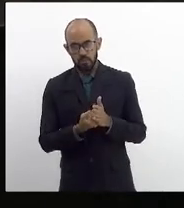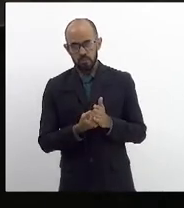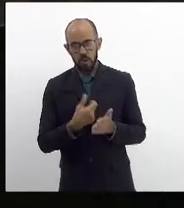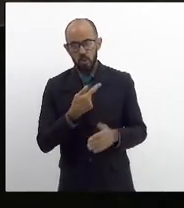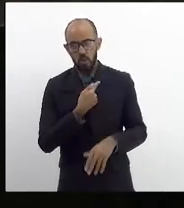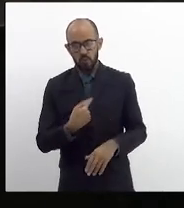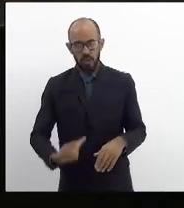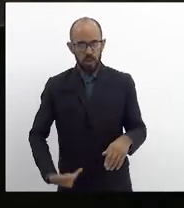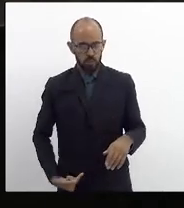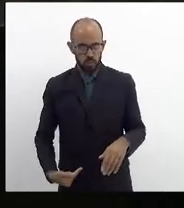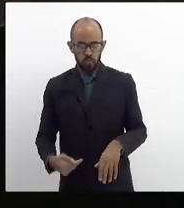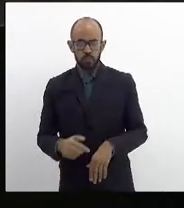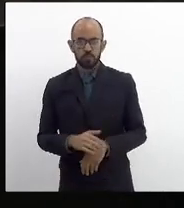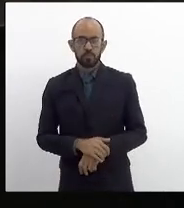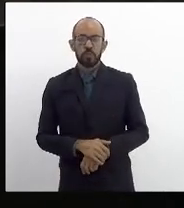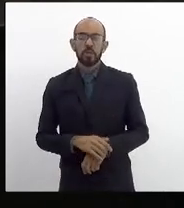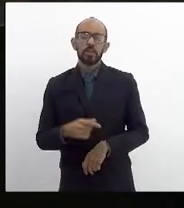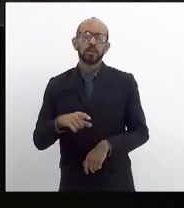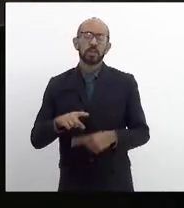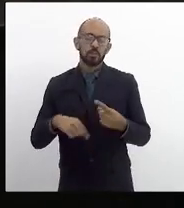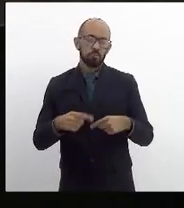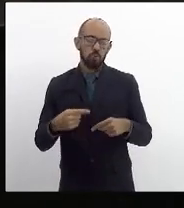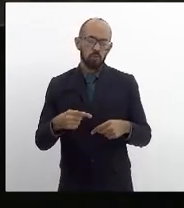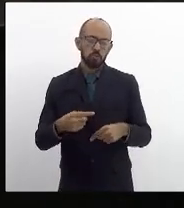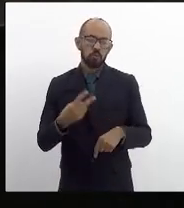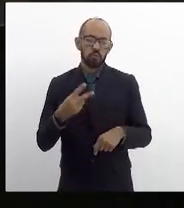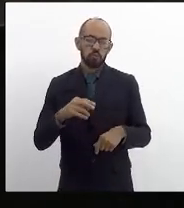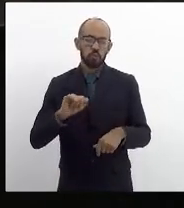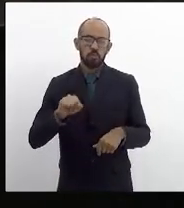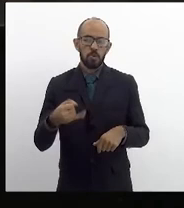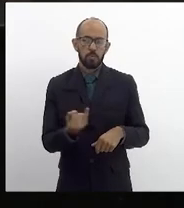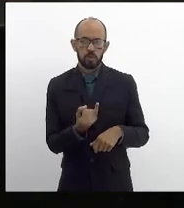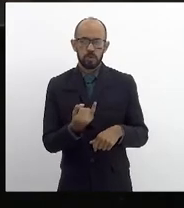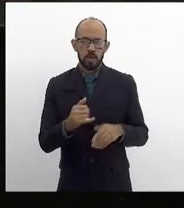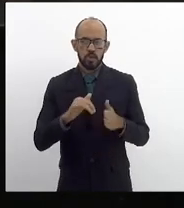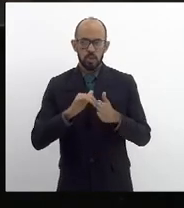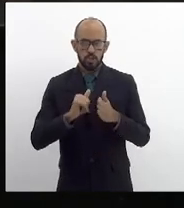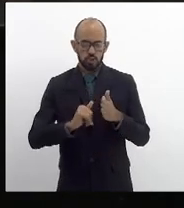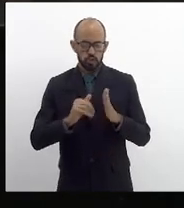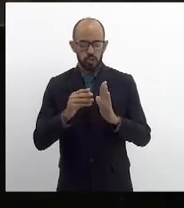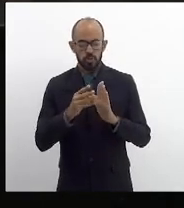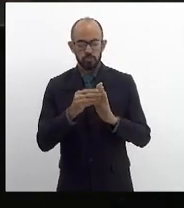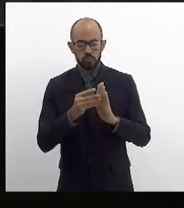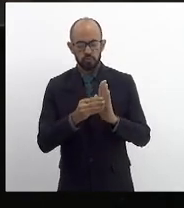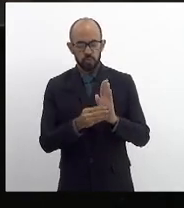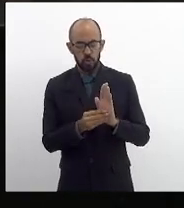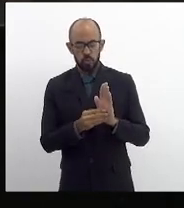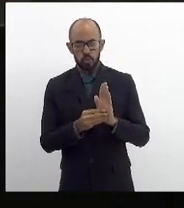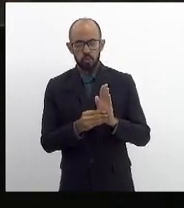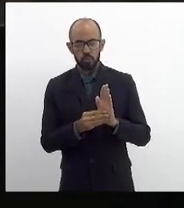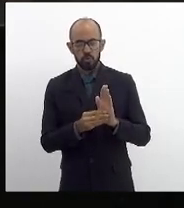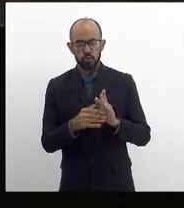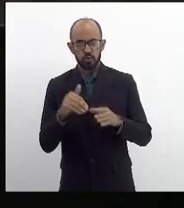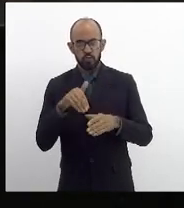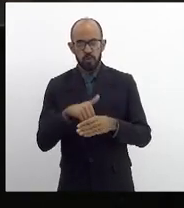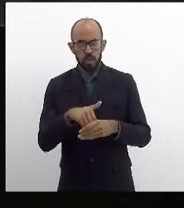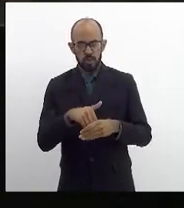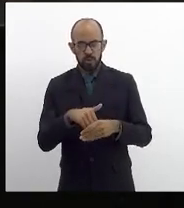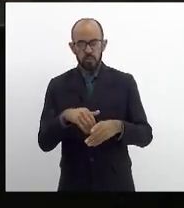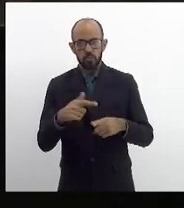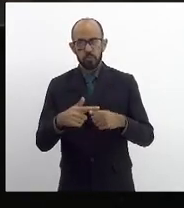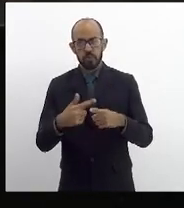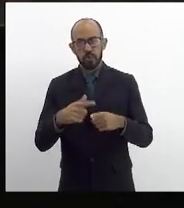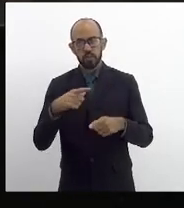Governador tivemos por duas oportunidades retiramos de pauta o projeto porque havia uma